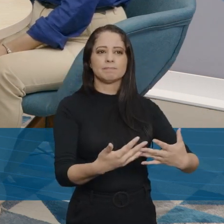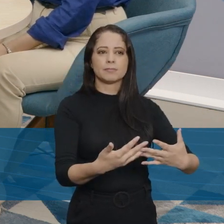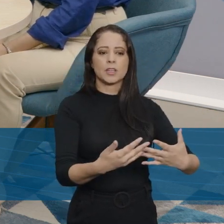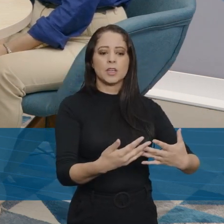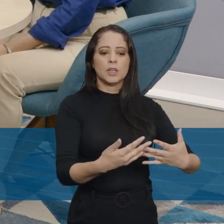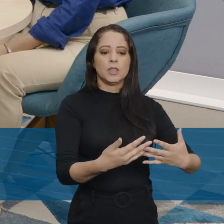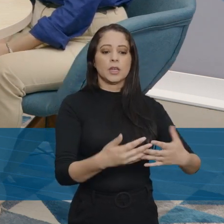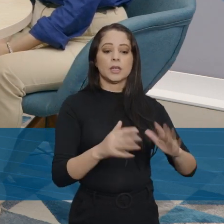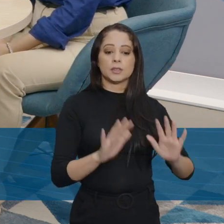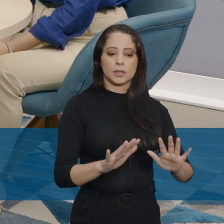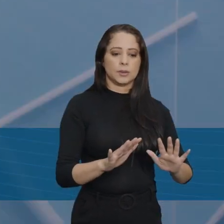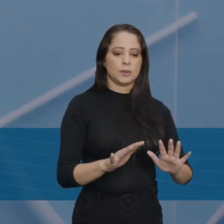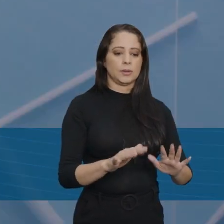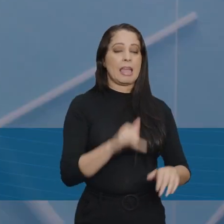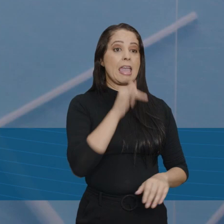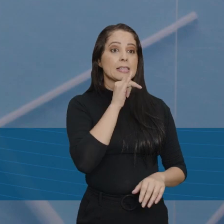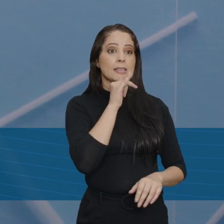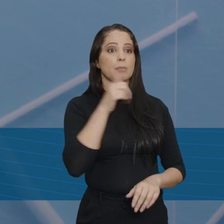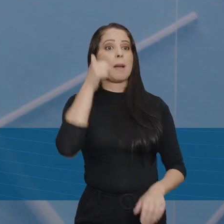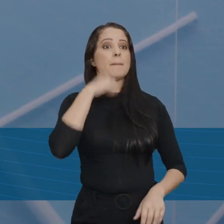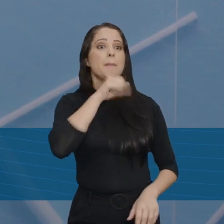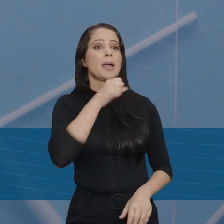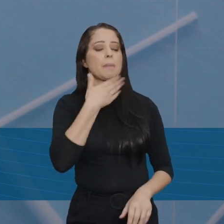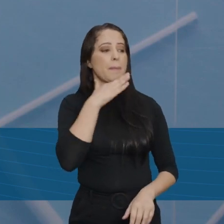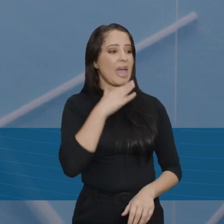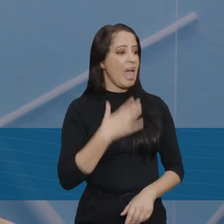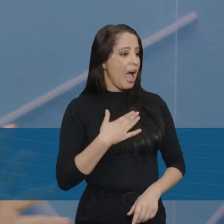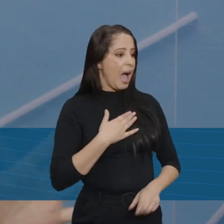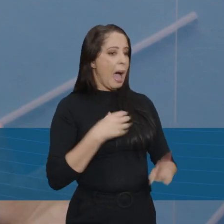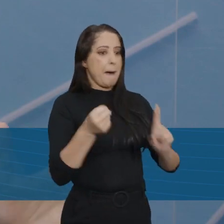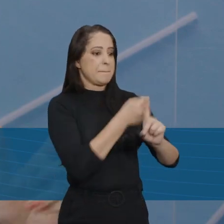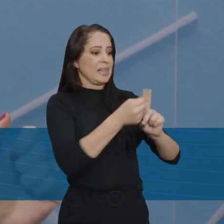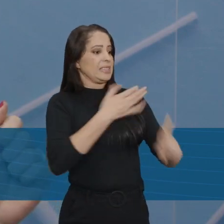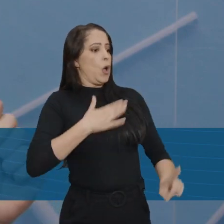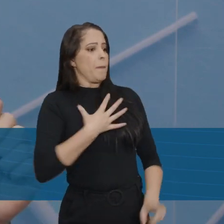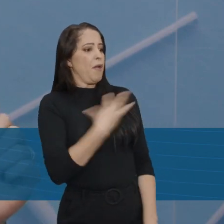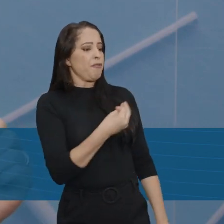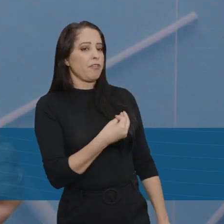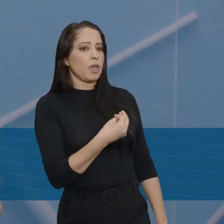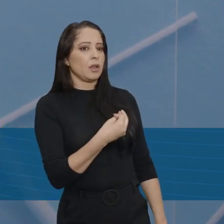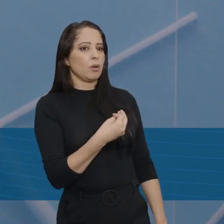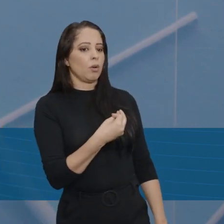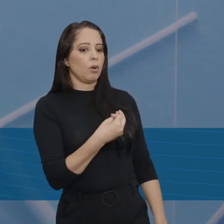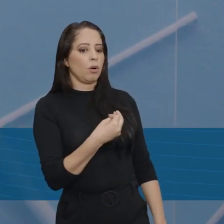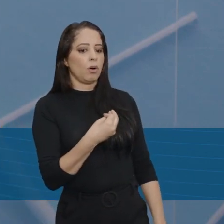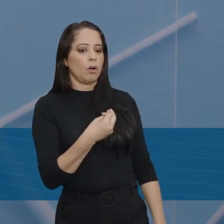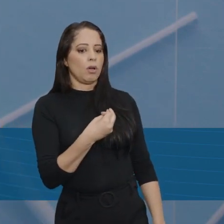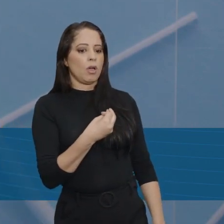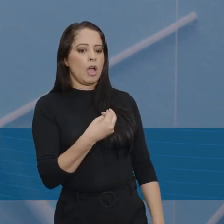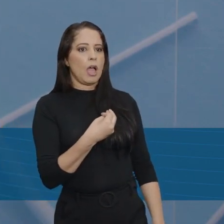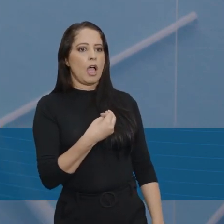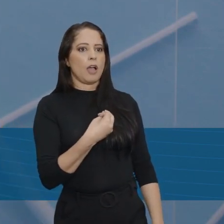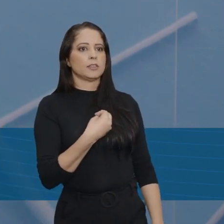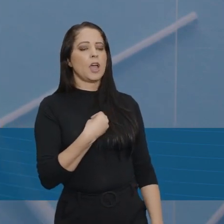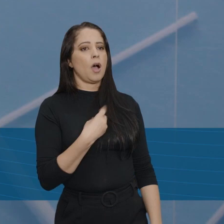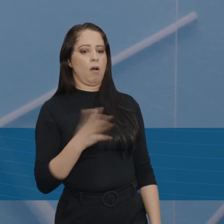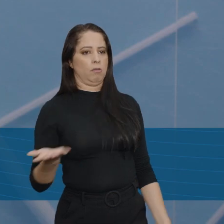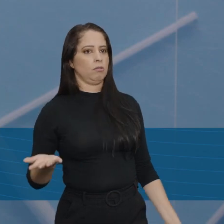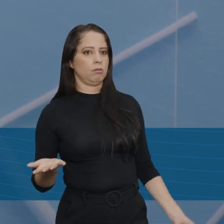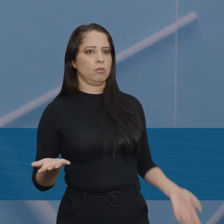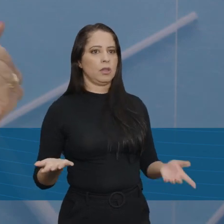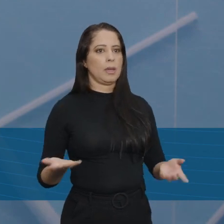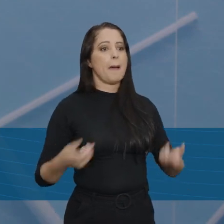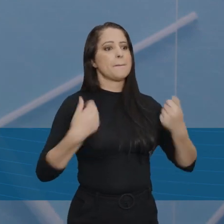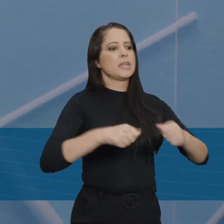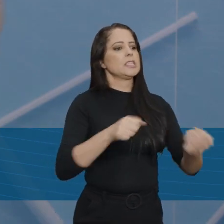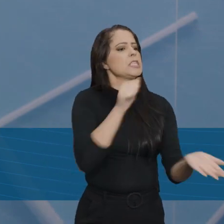reação inflamada, né? Então começa lá, os pais, bateram no meu filho, né? Qual que é a primeira reação? Eu preciso,